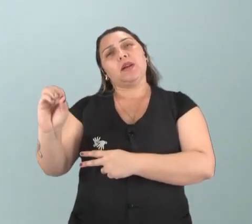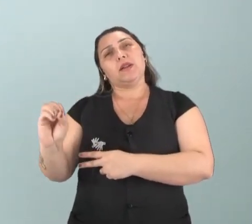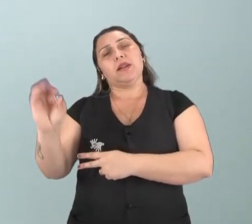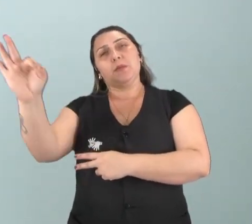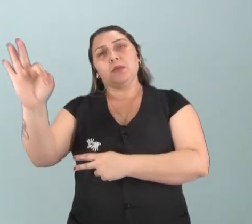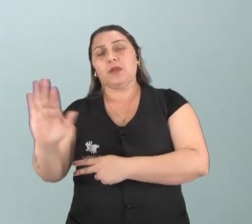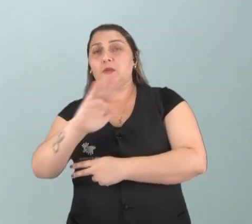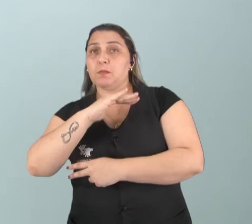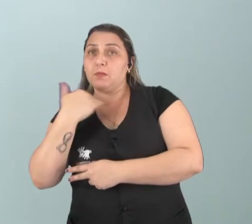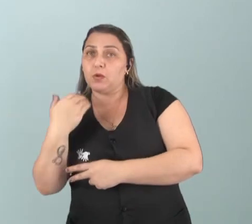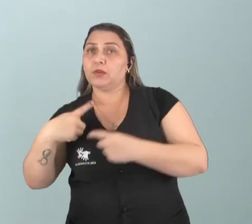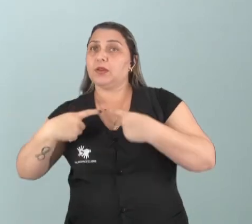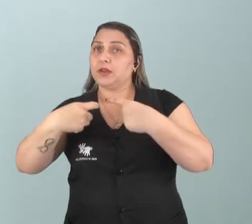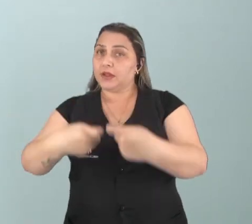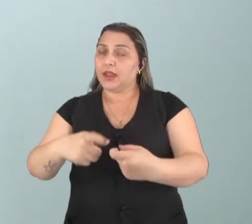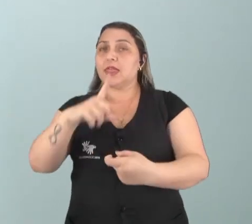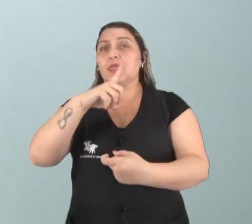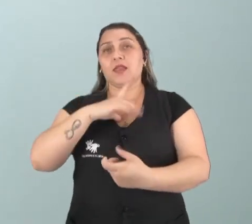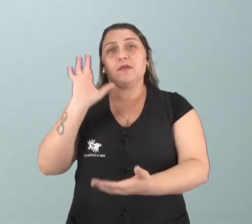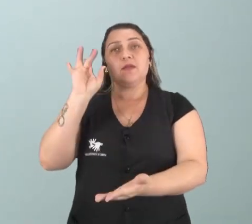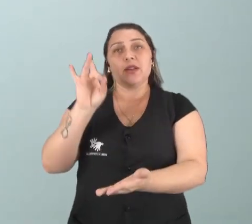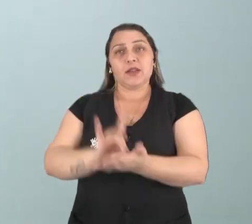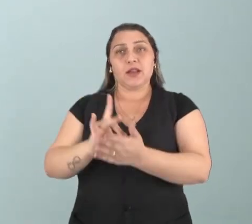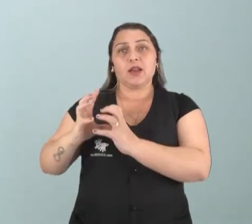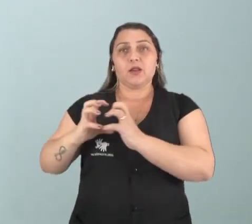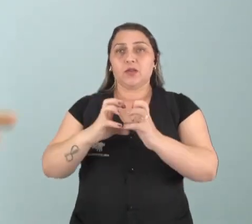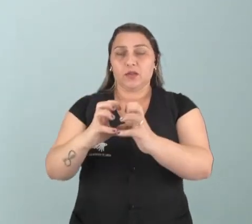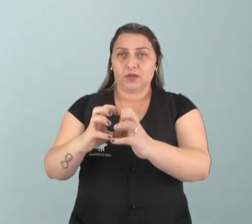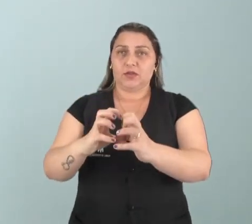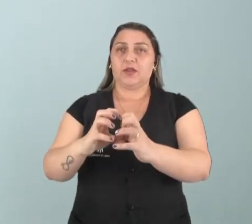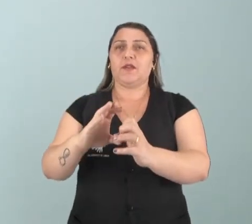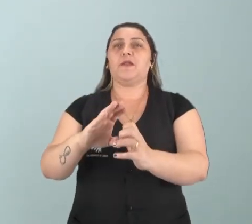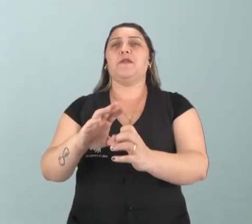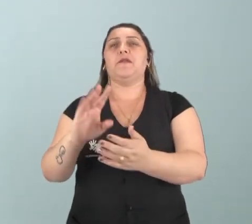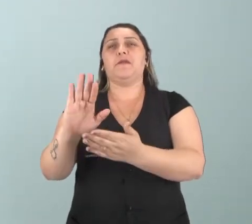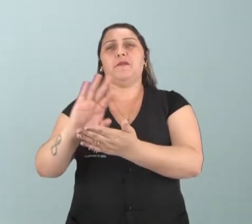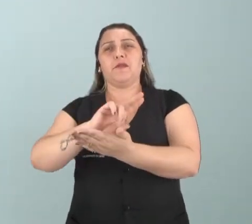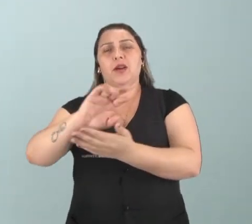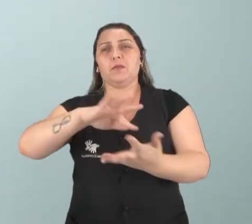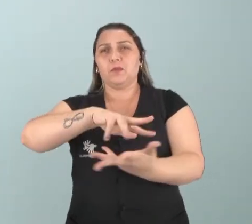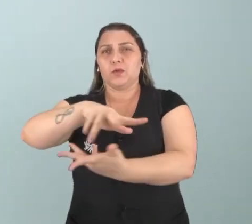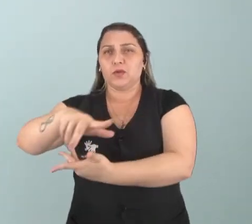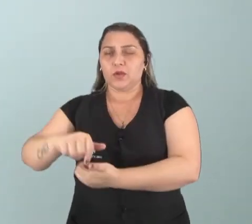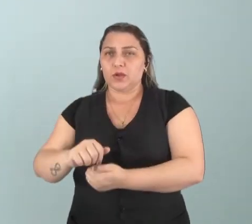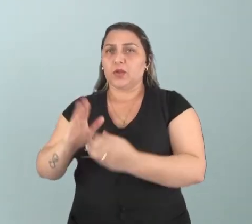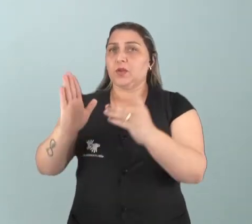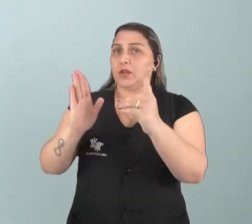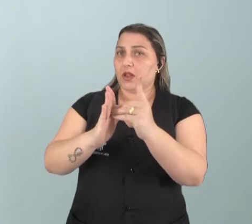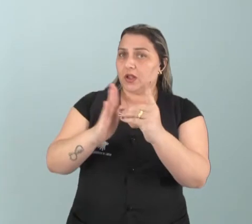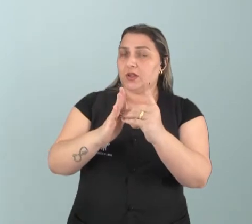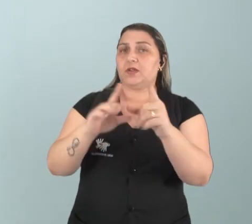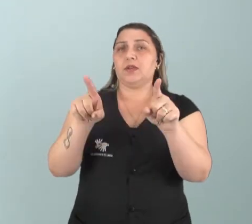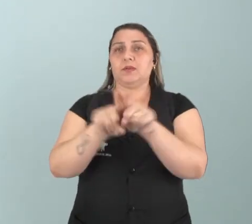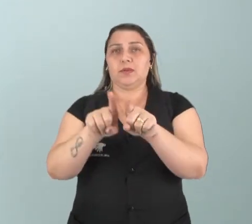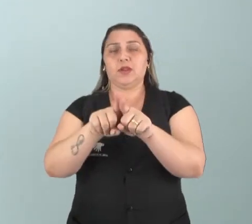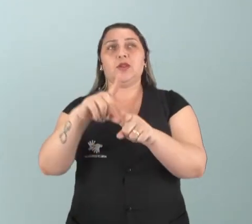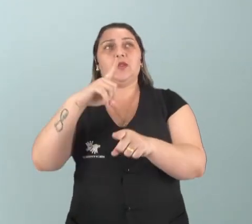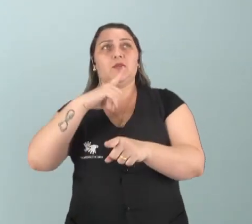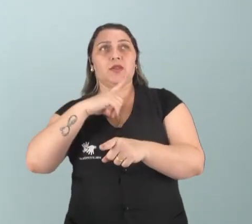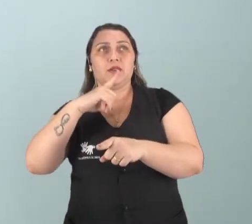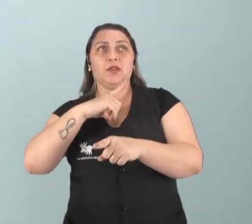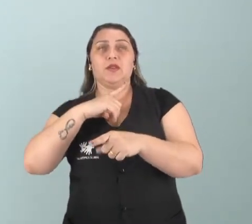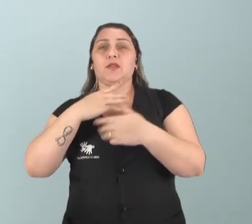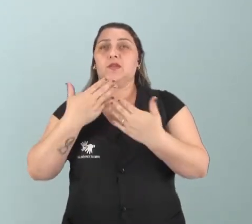foi dizimado. Então, houve de fato confrontação, como em várias partes do mundo, entre os povos nativos, tiveram, na